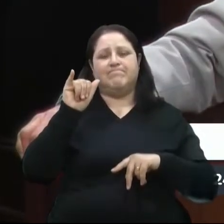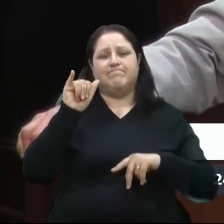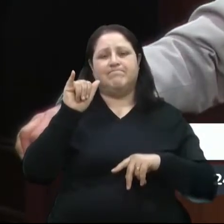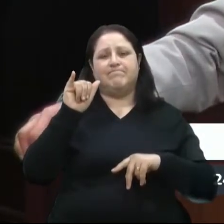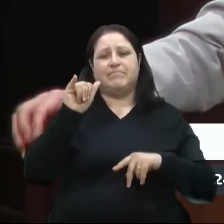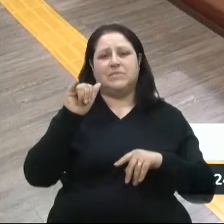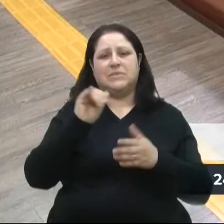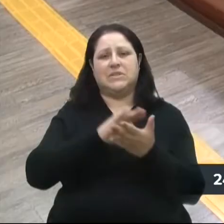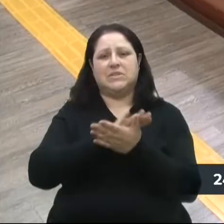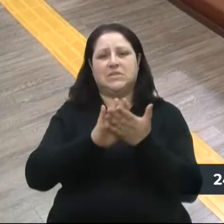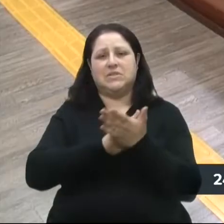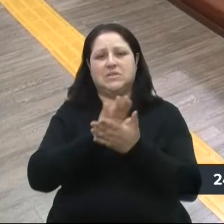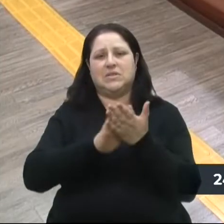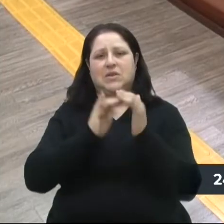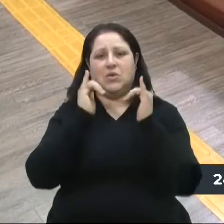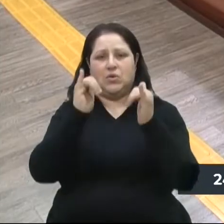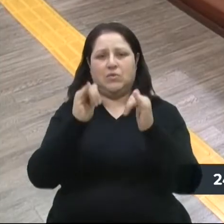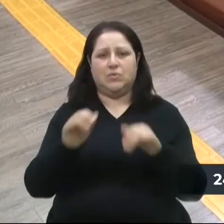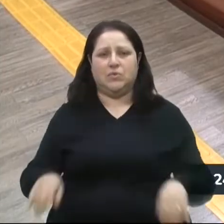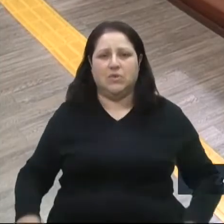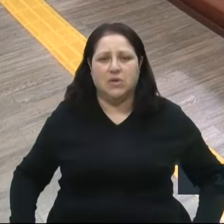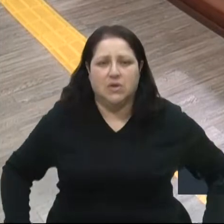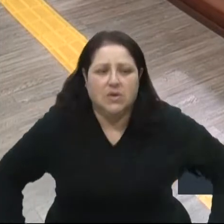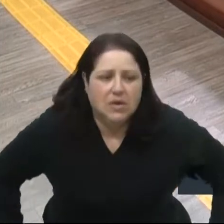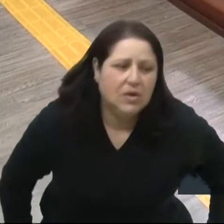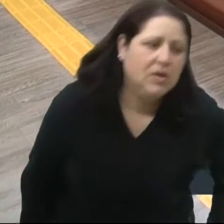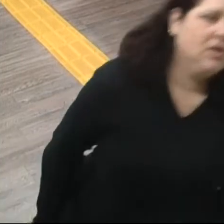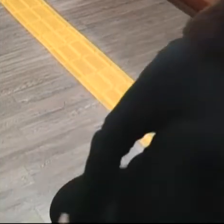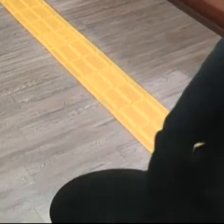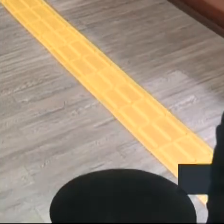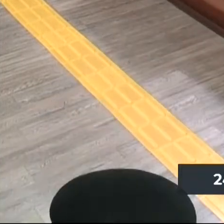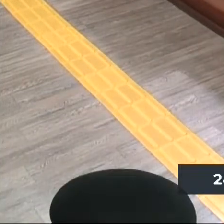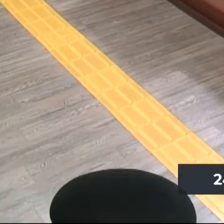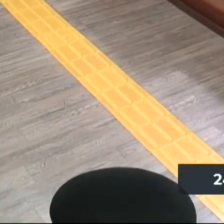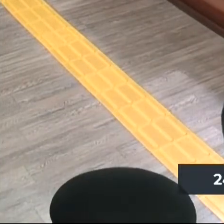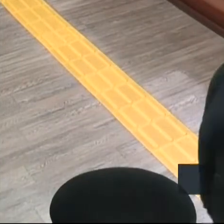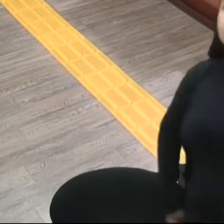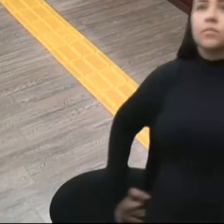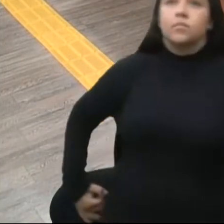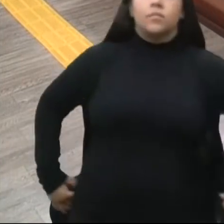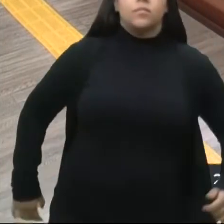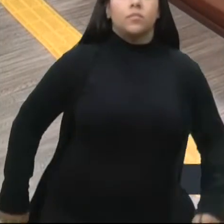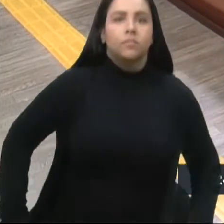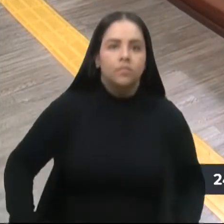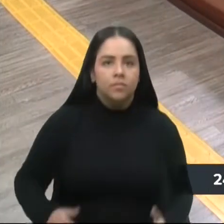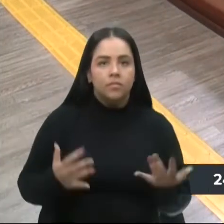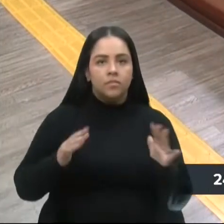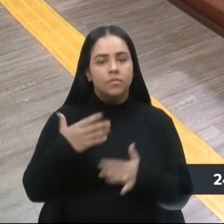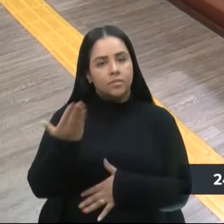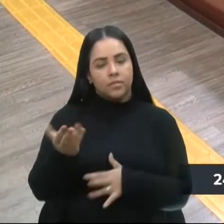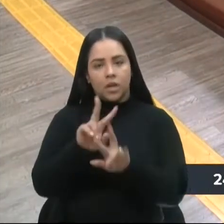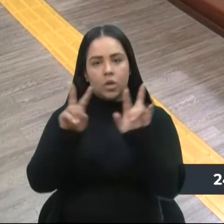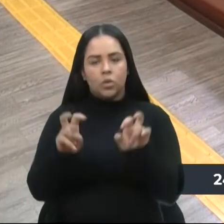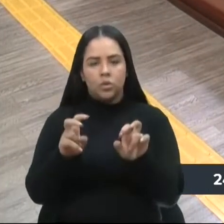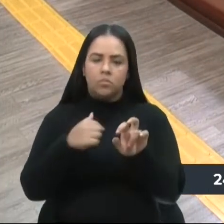D'Ambrosio. Eu quero parabenizar o nobre colega pelo tema, que também me chamou muita atenção, né, mas